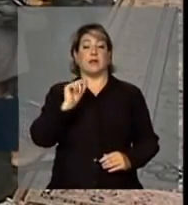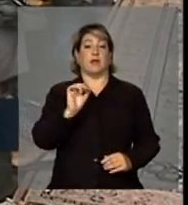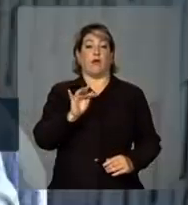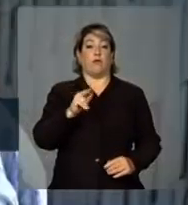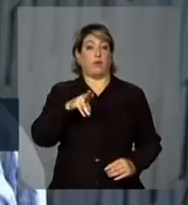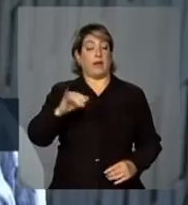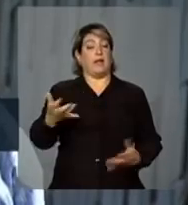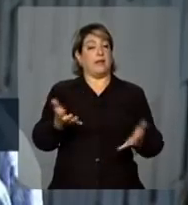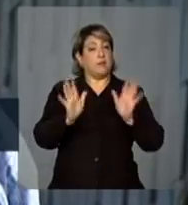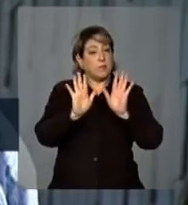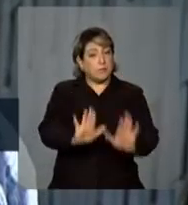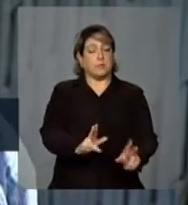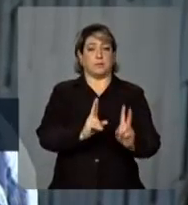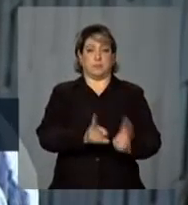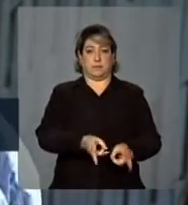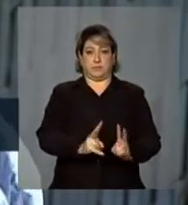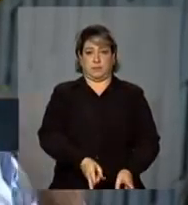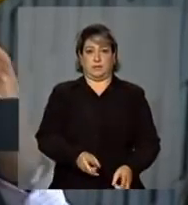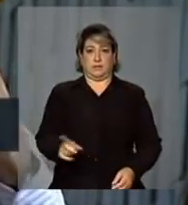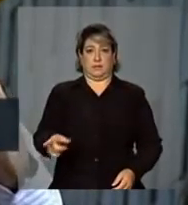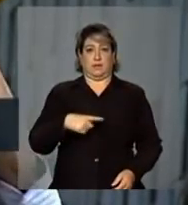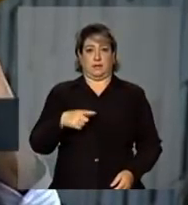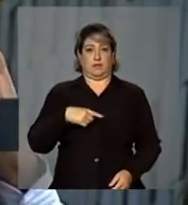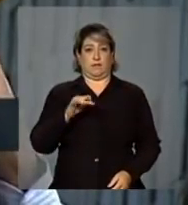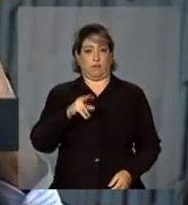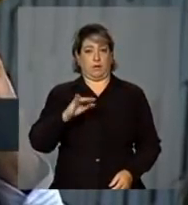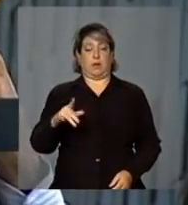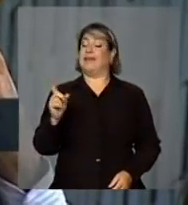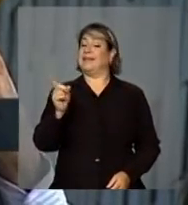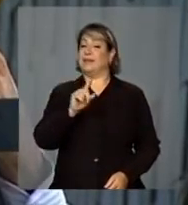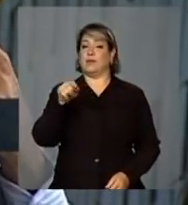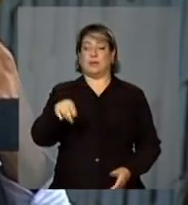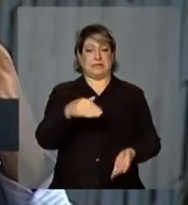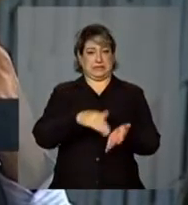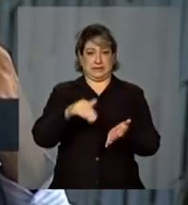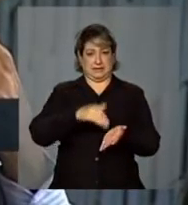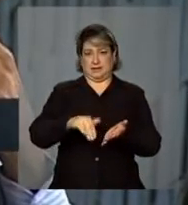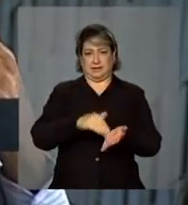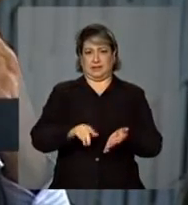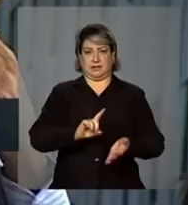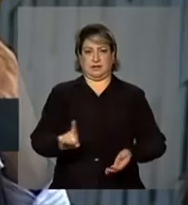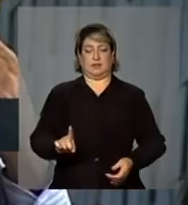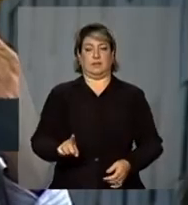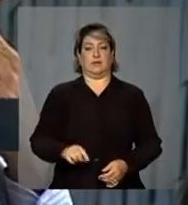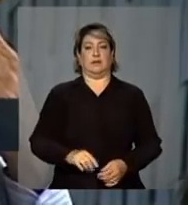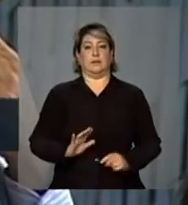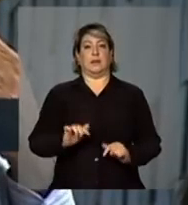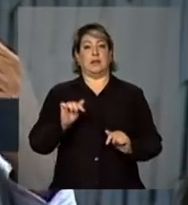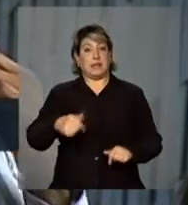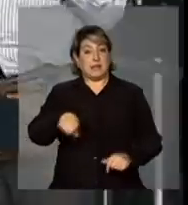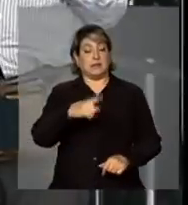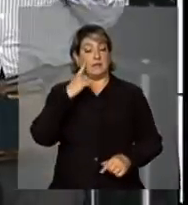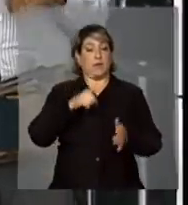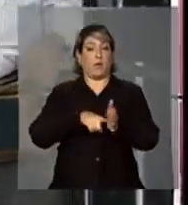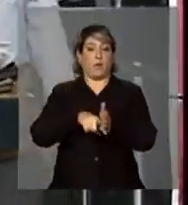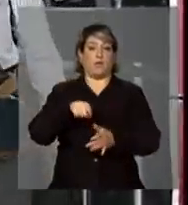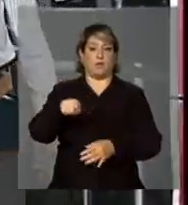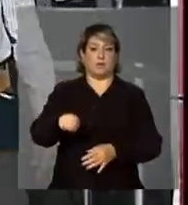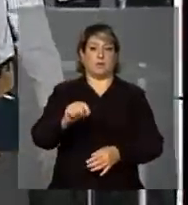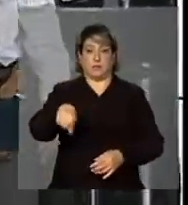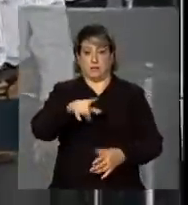permanece, Fundação Nacional permanece, não a secretaria. Isso que ele consultaram você. Vocês querem